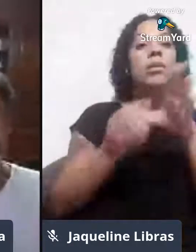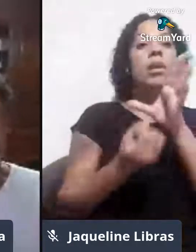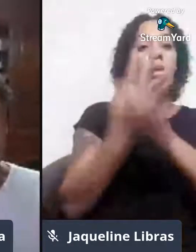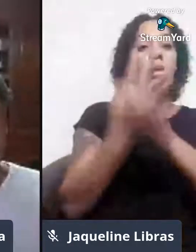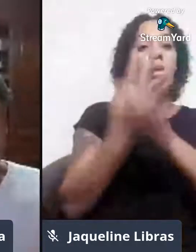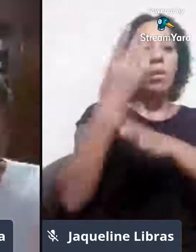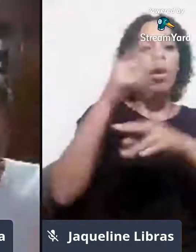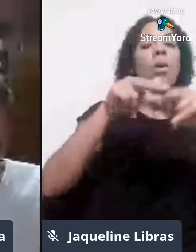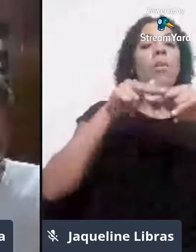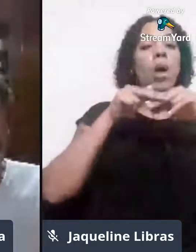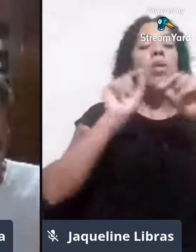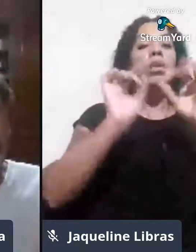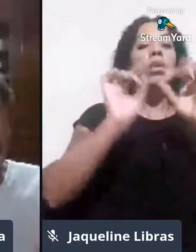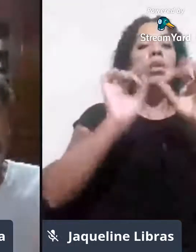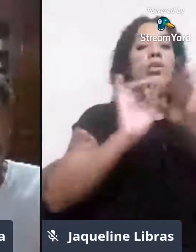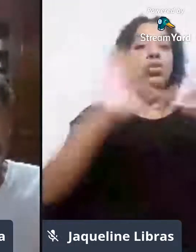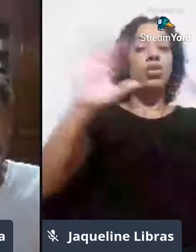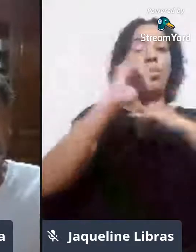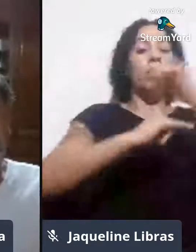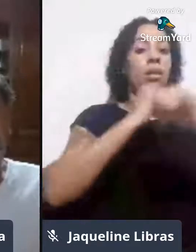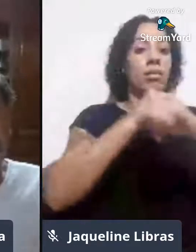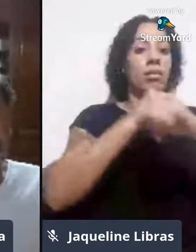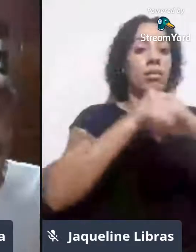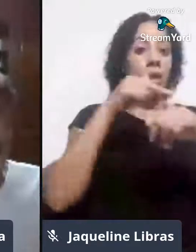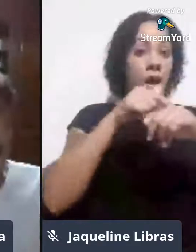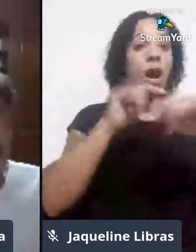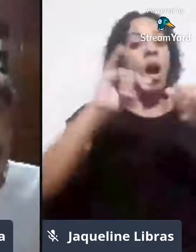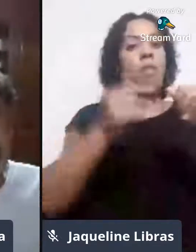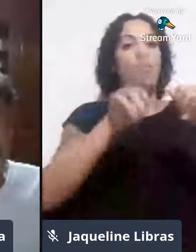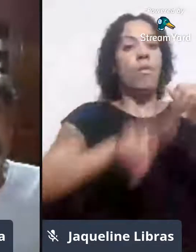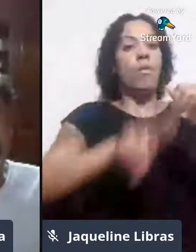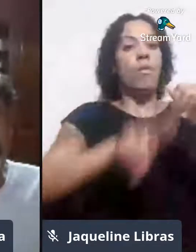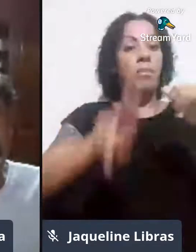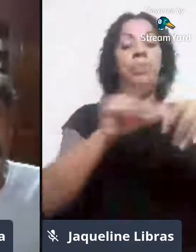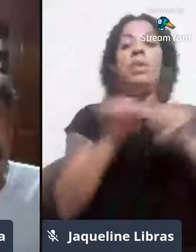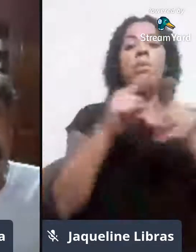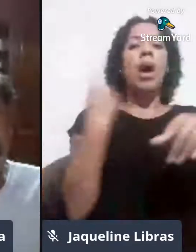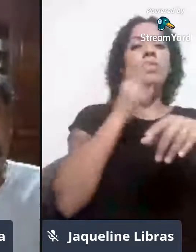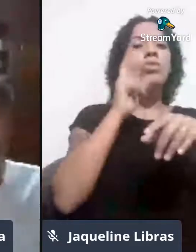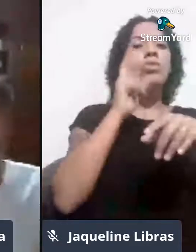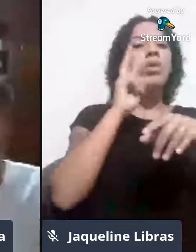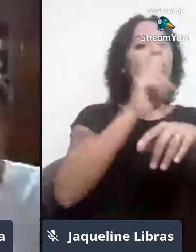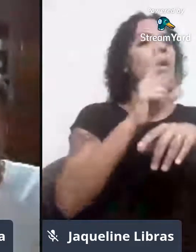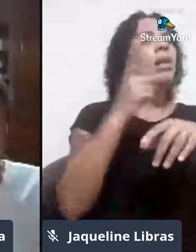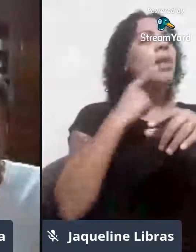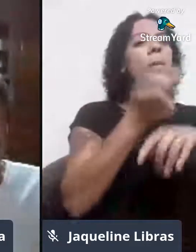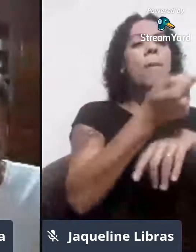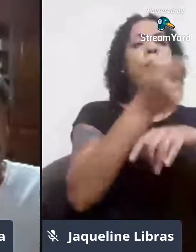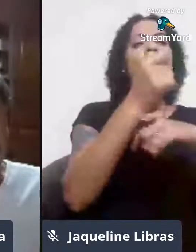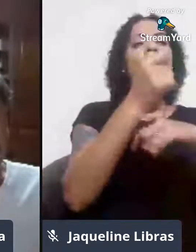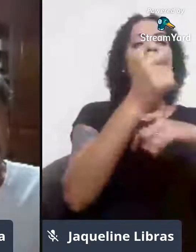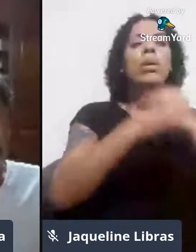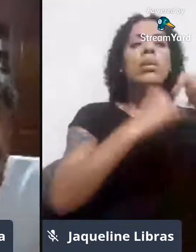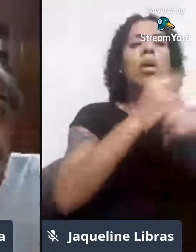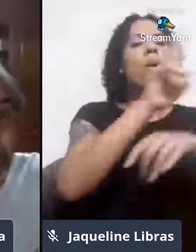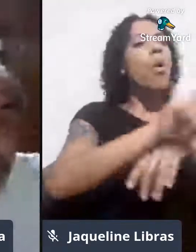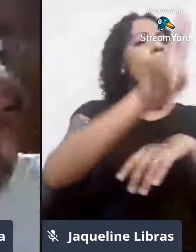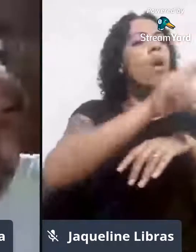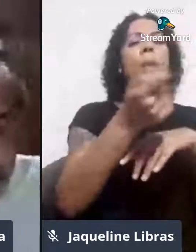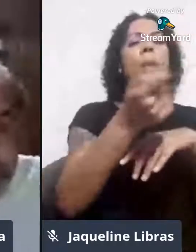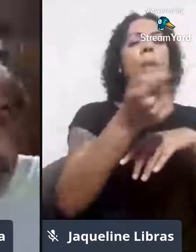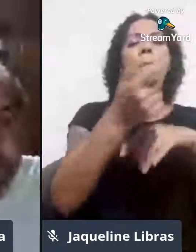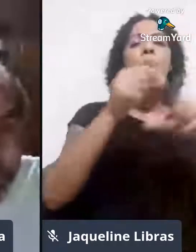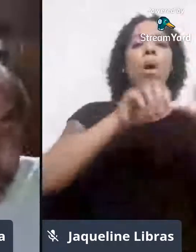disponibilidade da internet e a gente viu que havia muita pouca internet sendo utilizada nas licenciaturas em matemática,